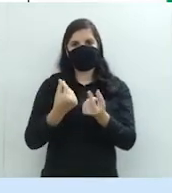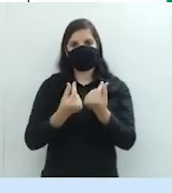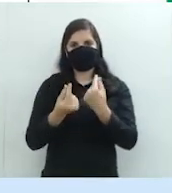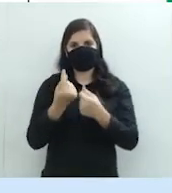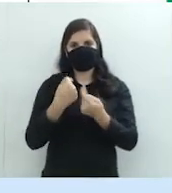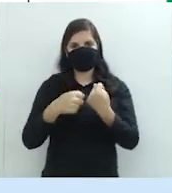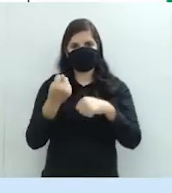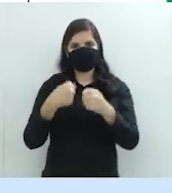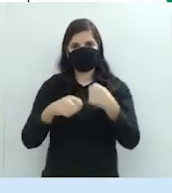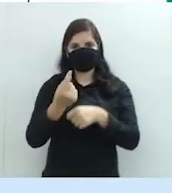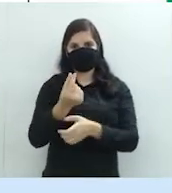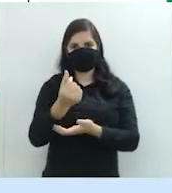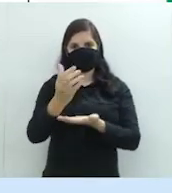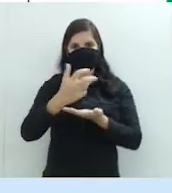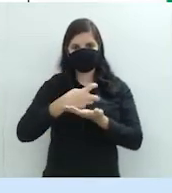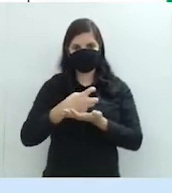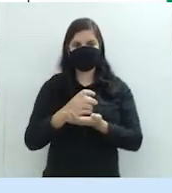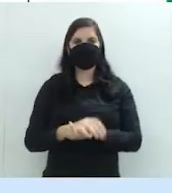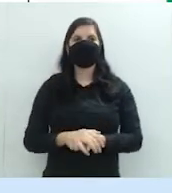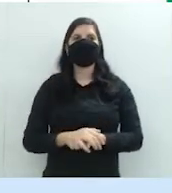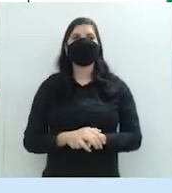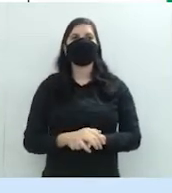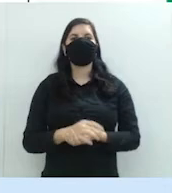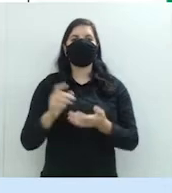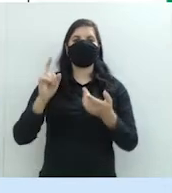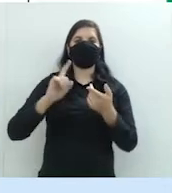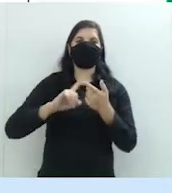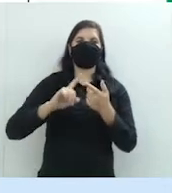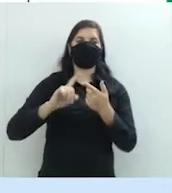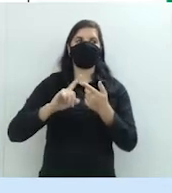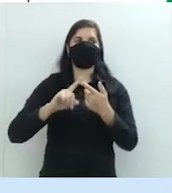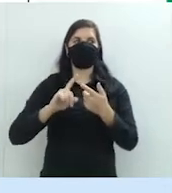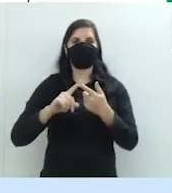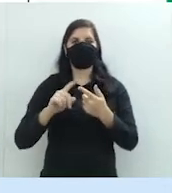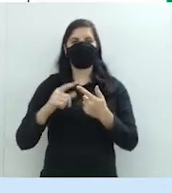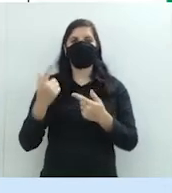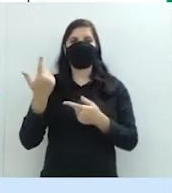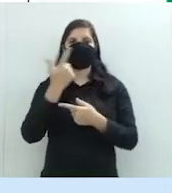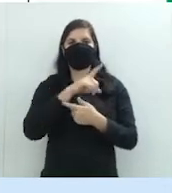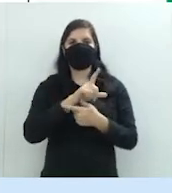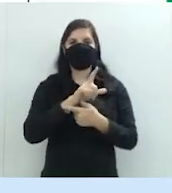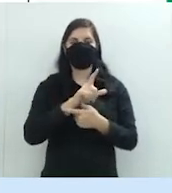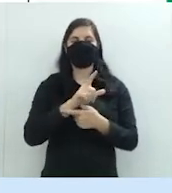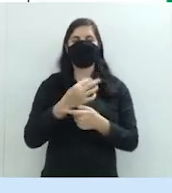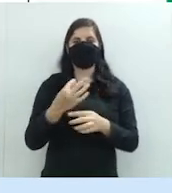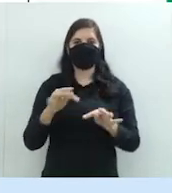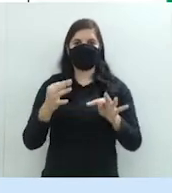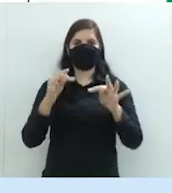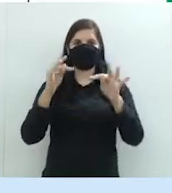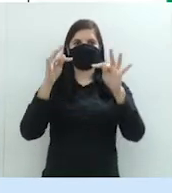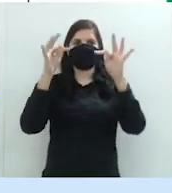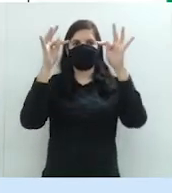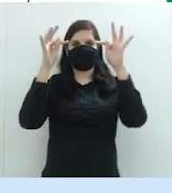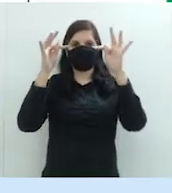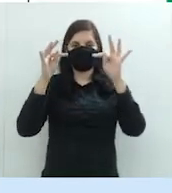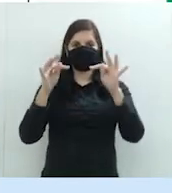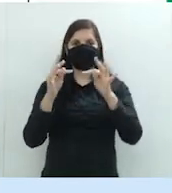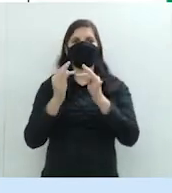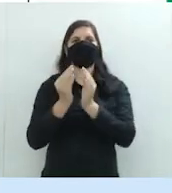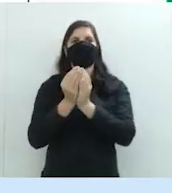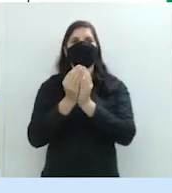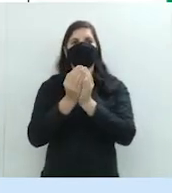arrecadação de recursos. Então, na realidade, também nós tivemos inovações tecnológicas,